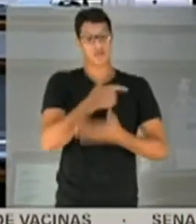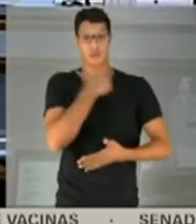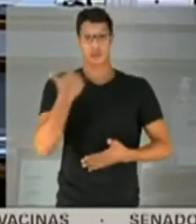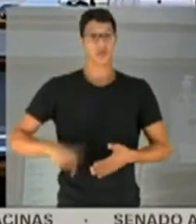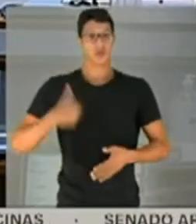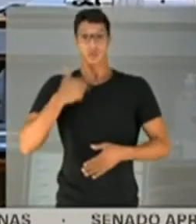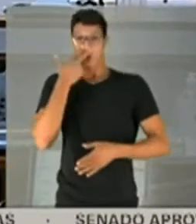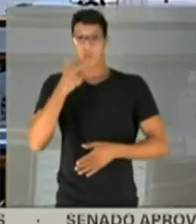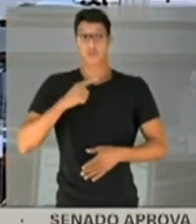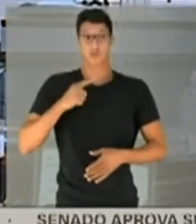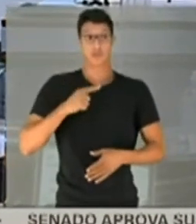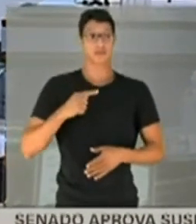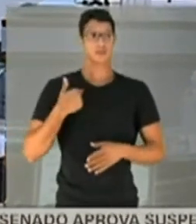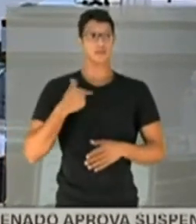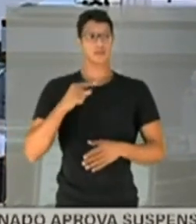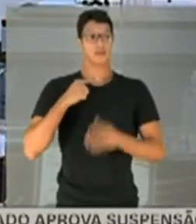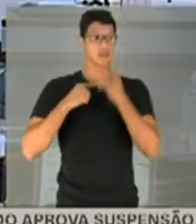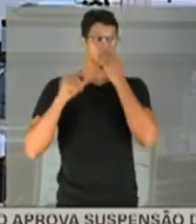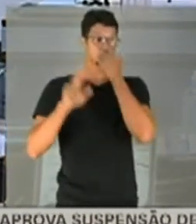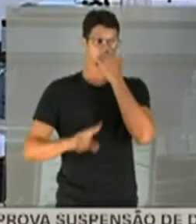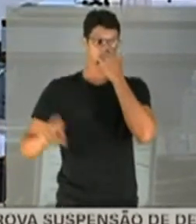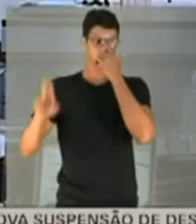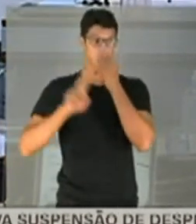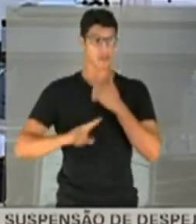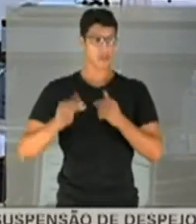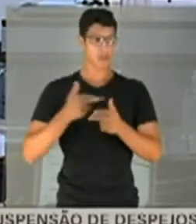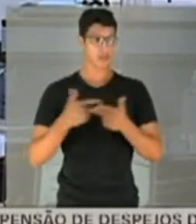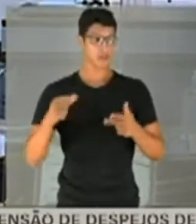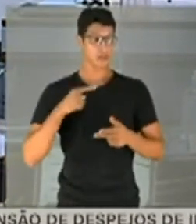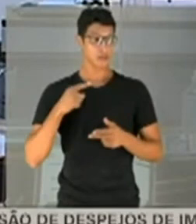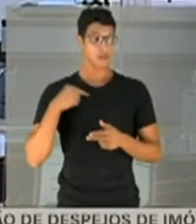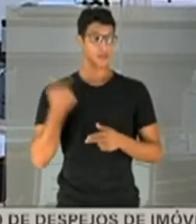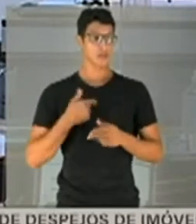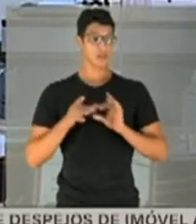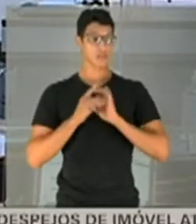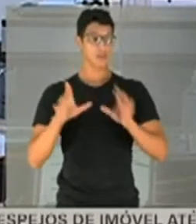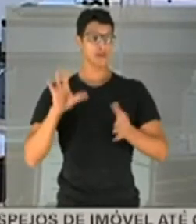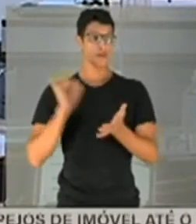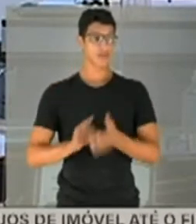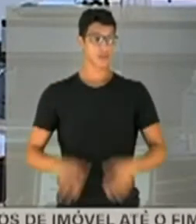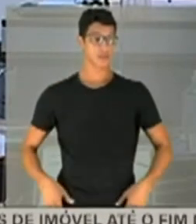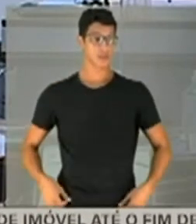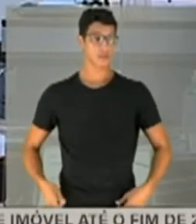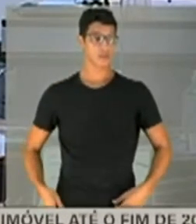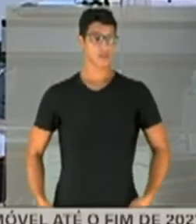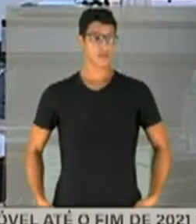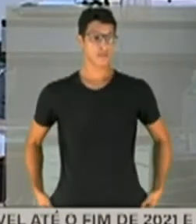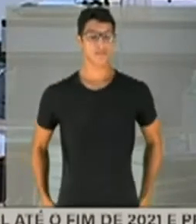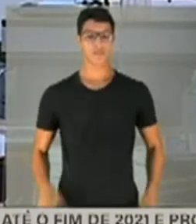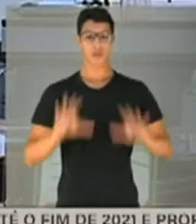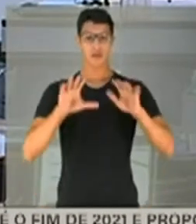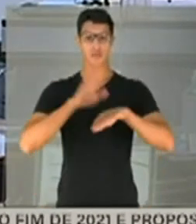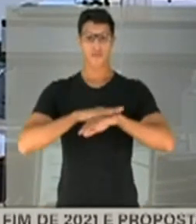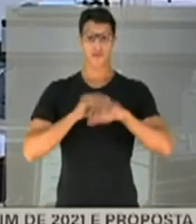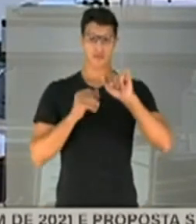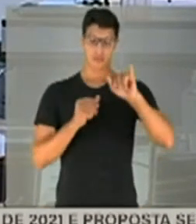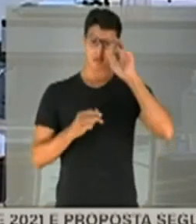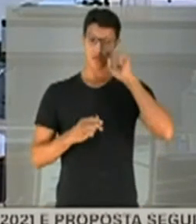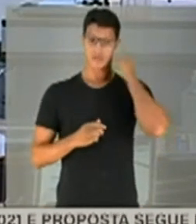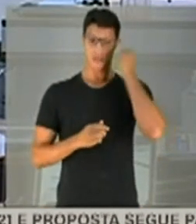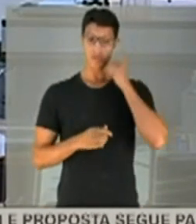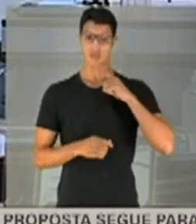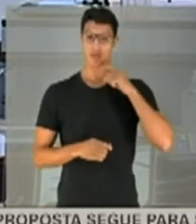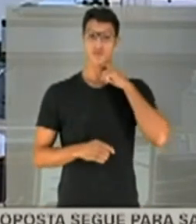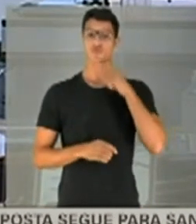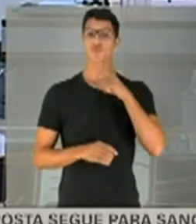acho que existem. Senhor presidente, eu tenho que usar os dados da China que a China disponibiliza oficialmente. É isto que foi feito. Se os senhores senadores têm